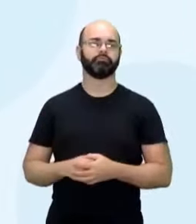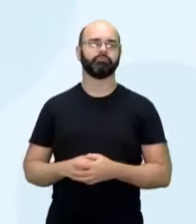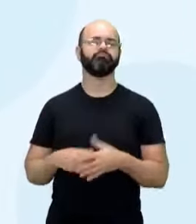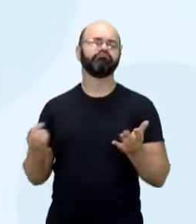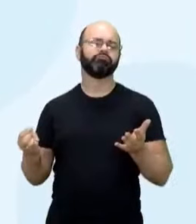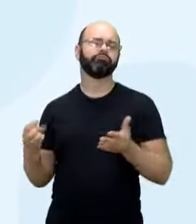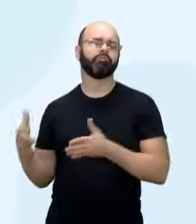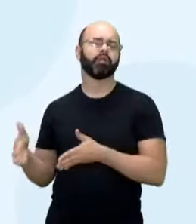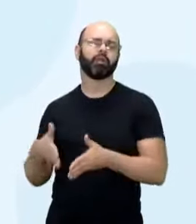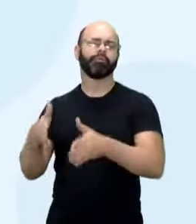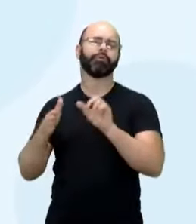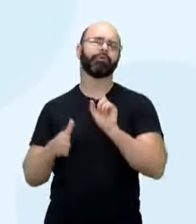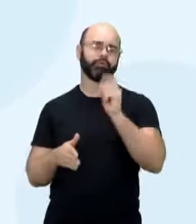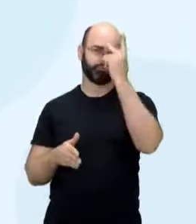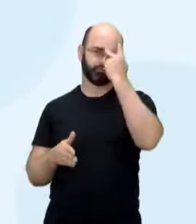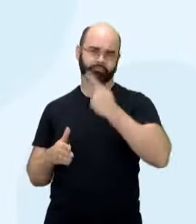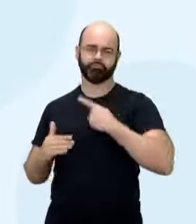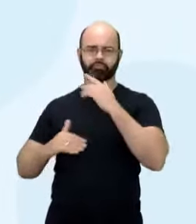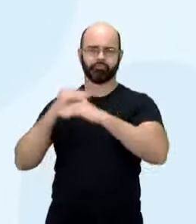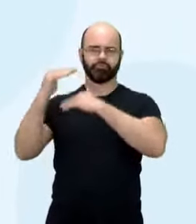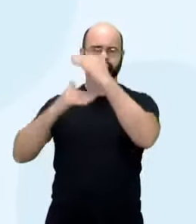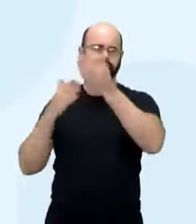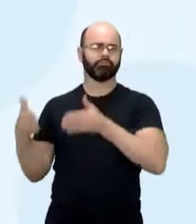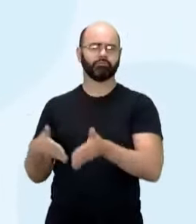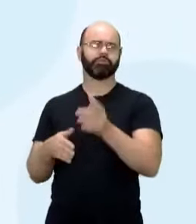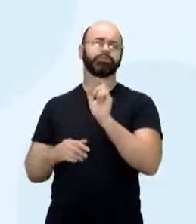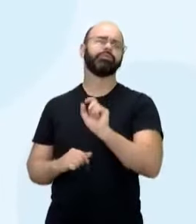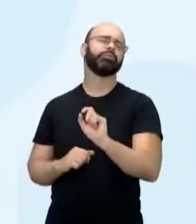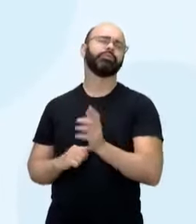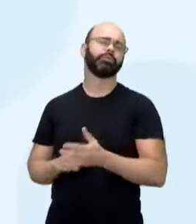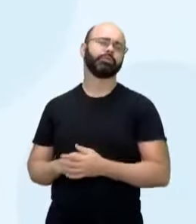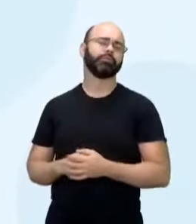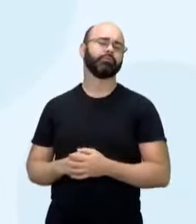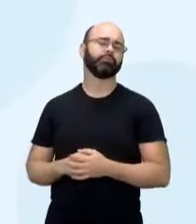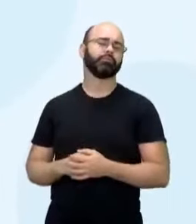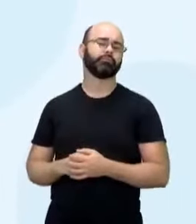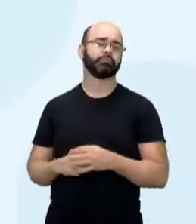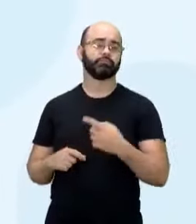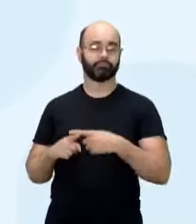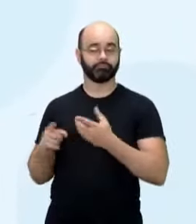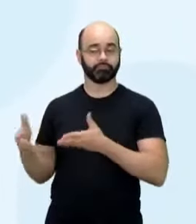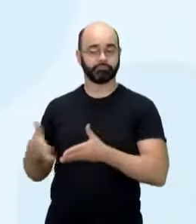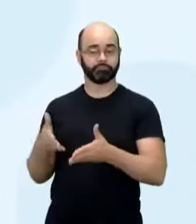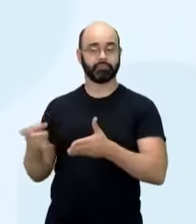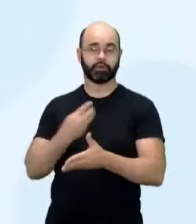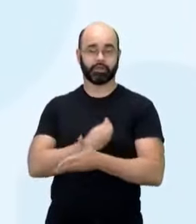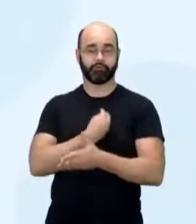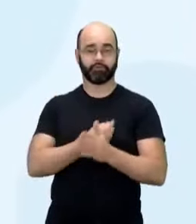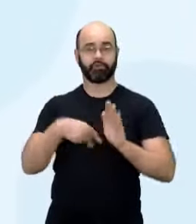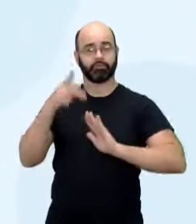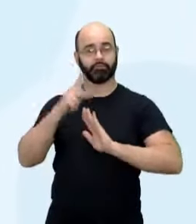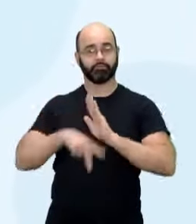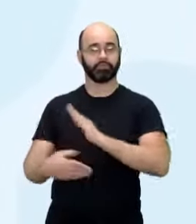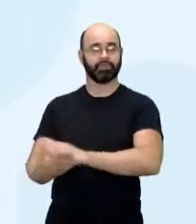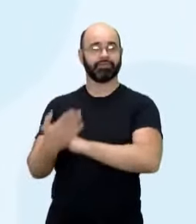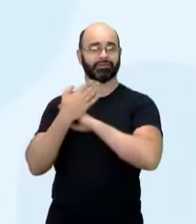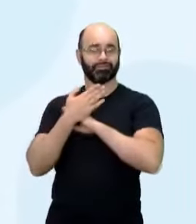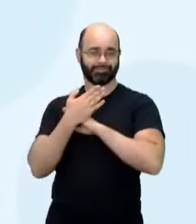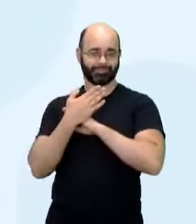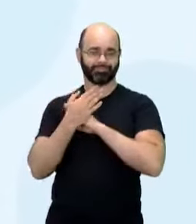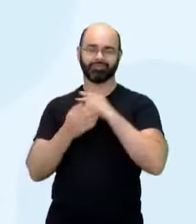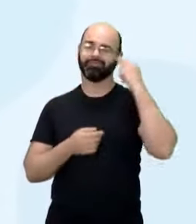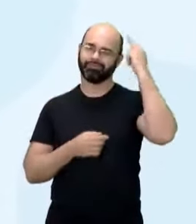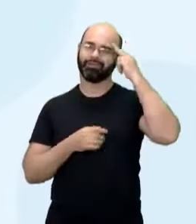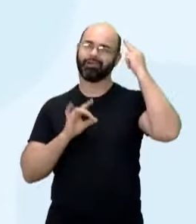caminho? O plano de desenvolvimento pessoal, ele é praticamente esse caminho que vai me ajudar a pensar nesse projeto de vida, a sair do